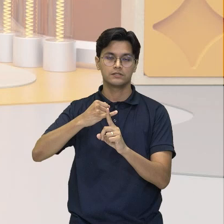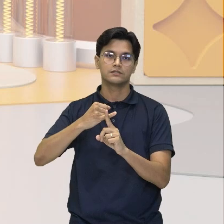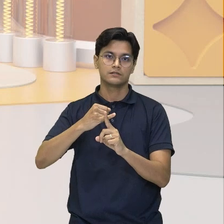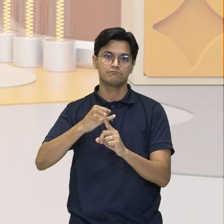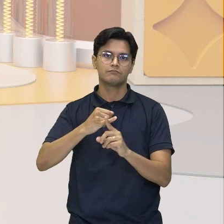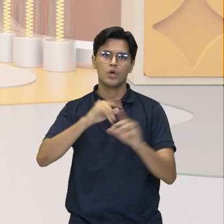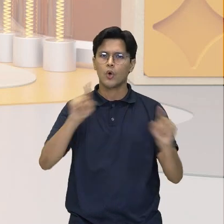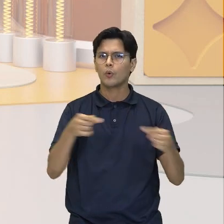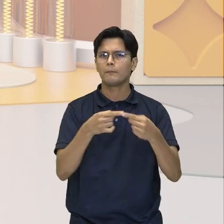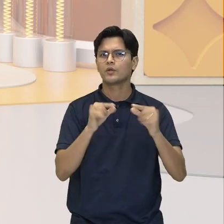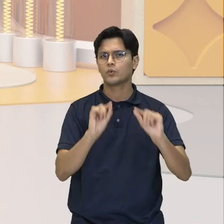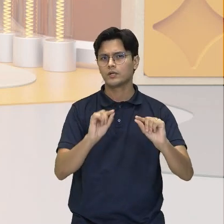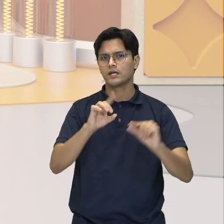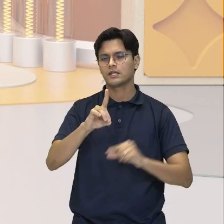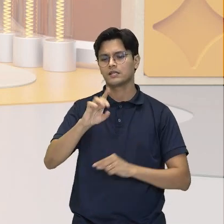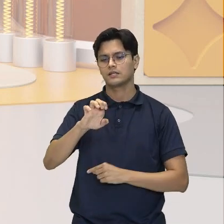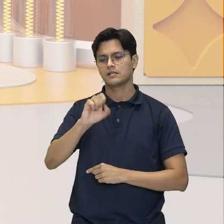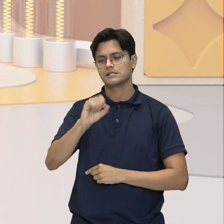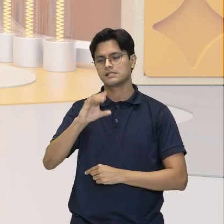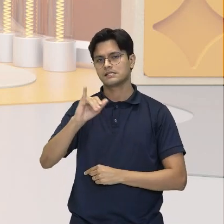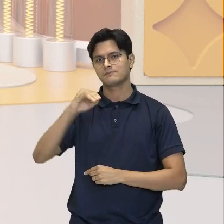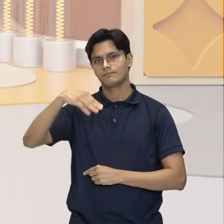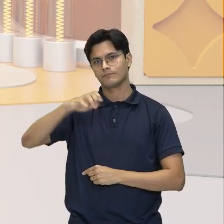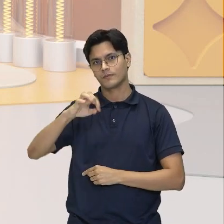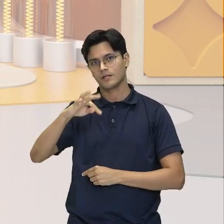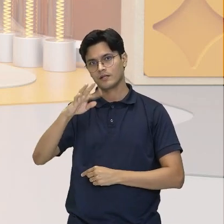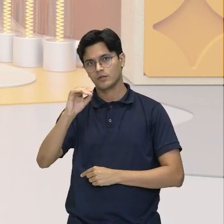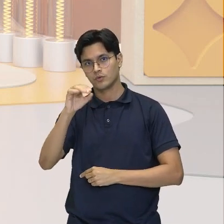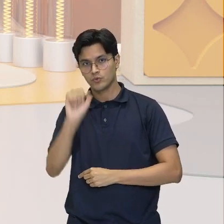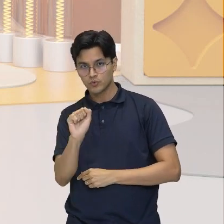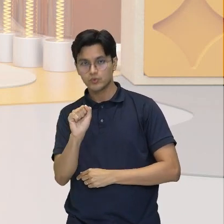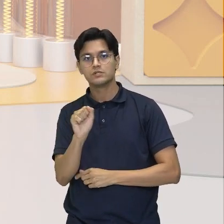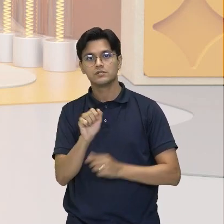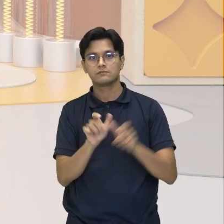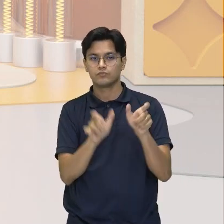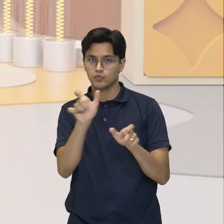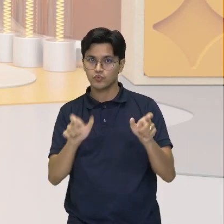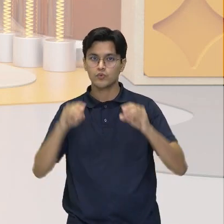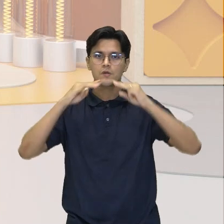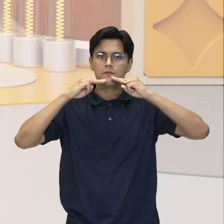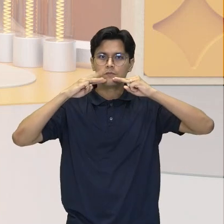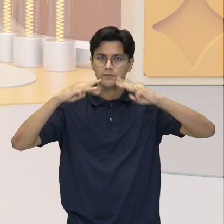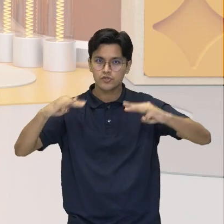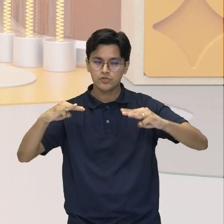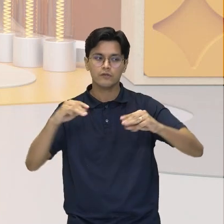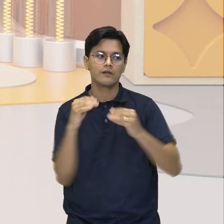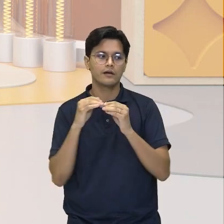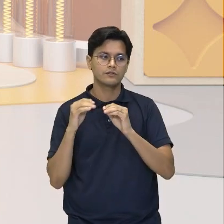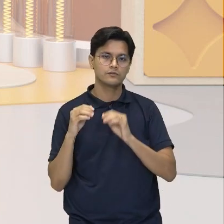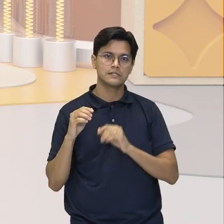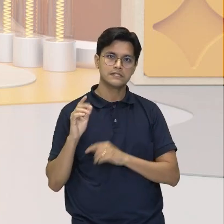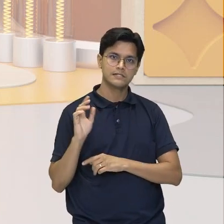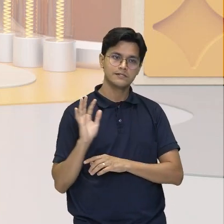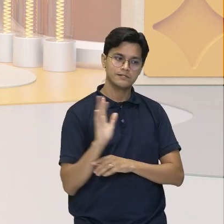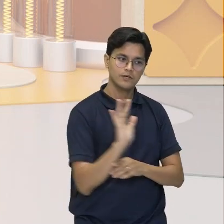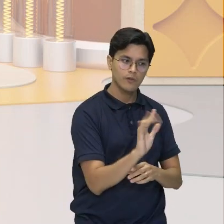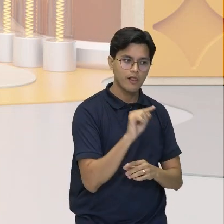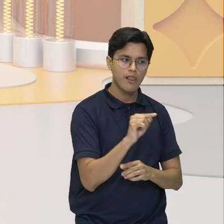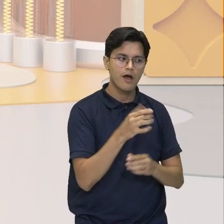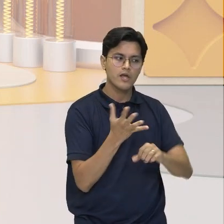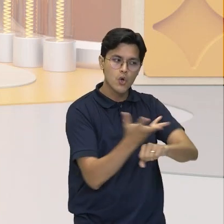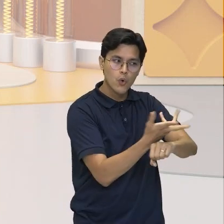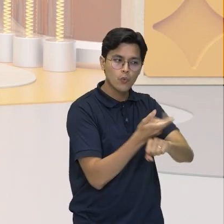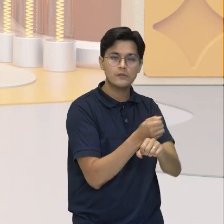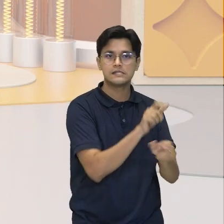ou missionários iam lá e convenciam esses indígenas a descerem e irem para os assentamentos ou para